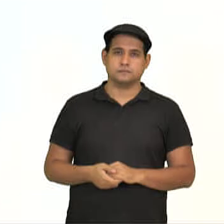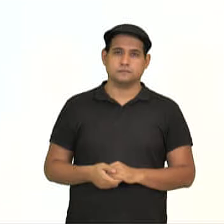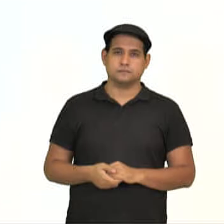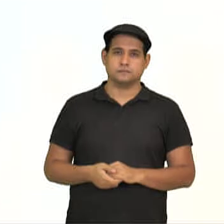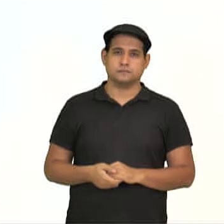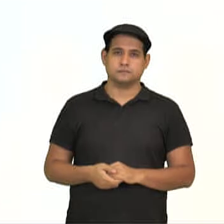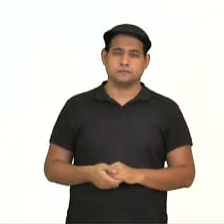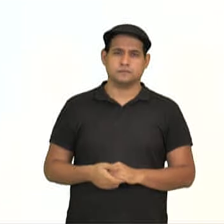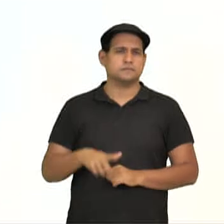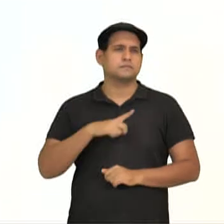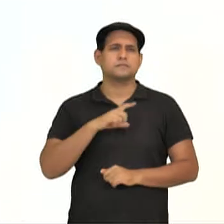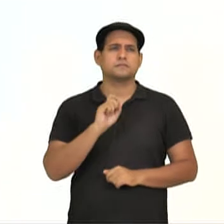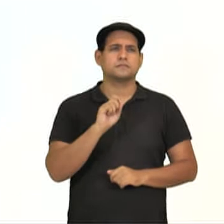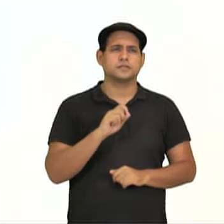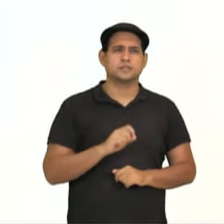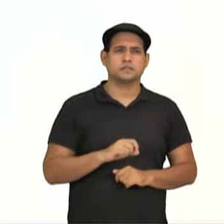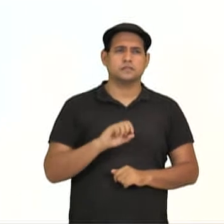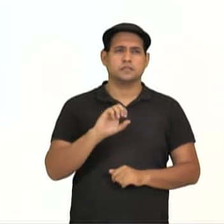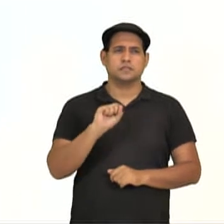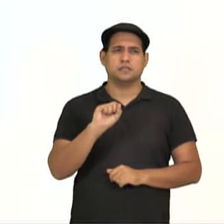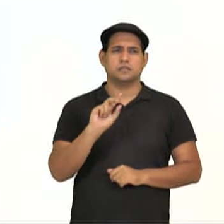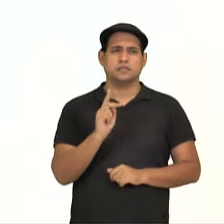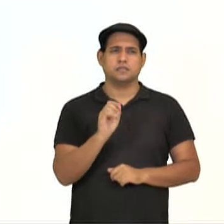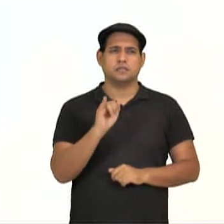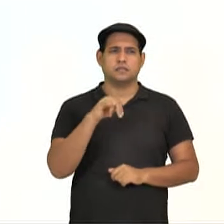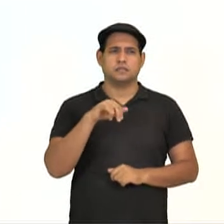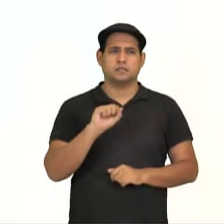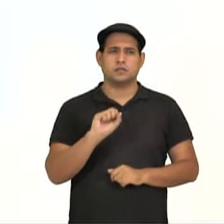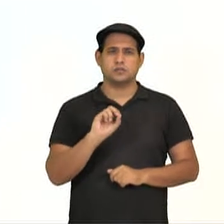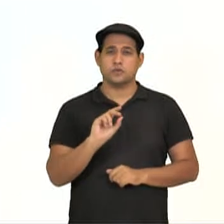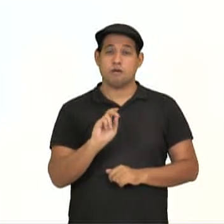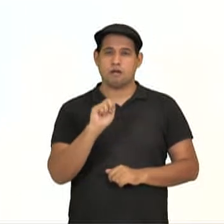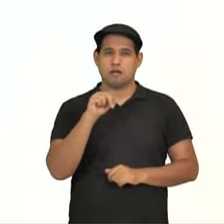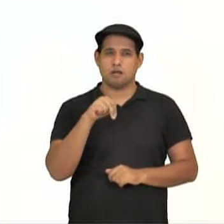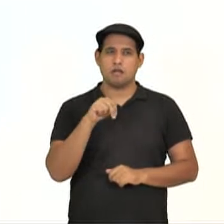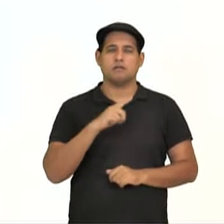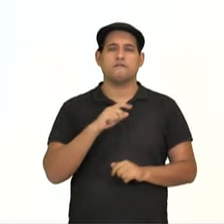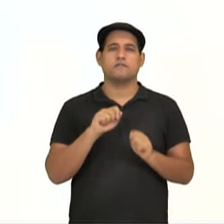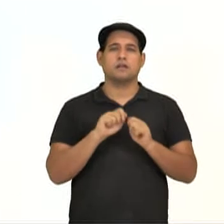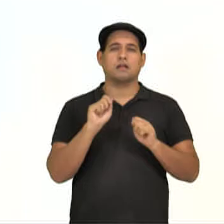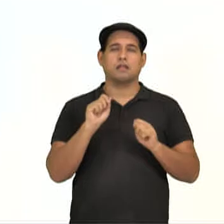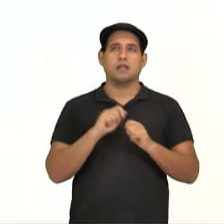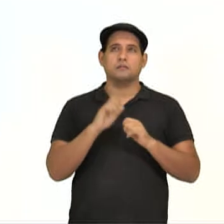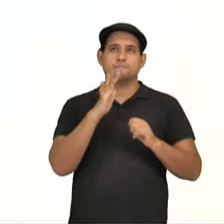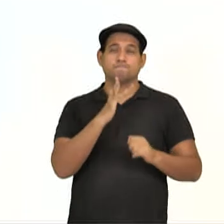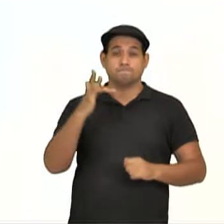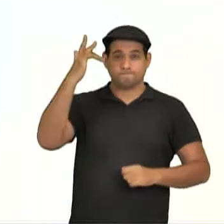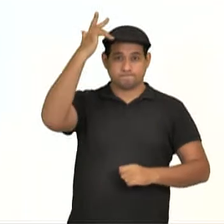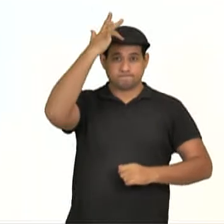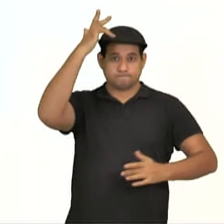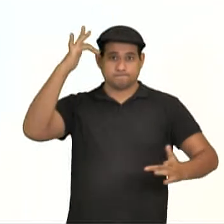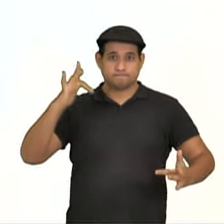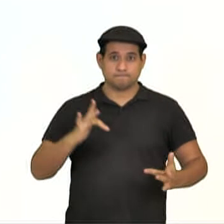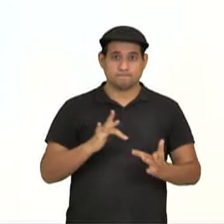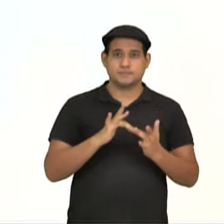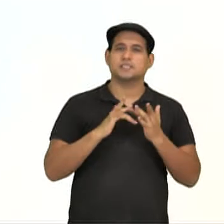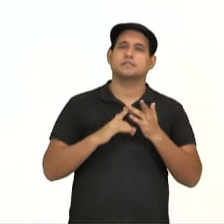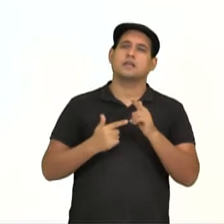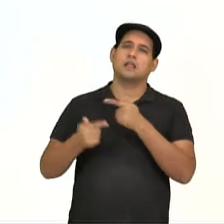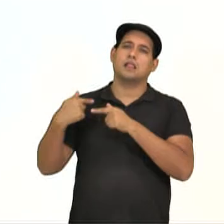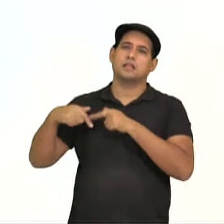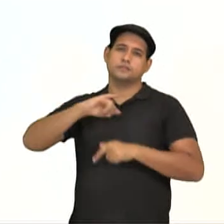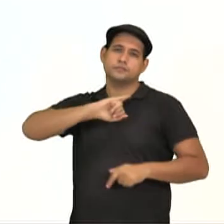Nós temos o Shinsokan, que é contemplativa e leva em conta o lado espiritual. Ela vem lá de